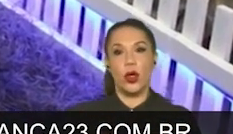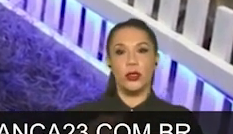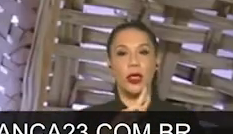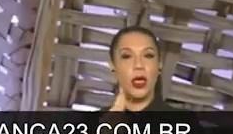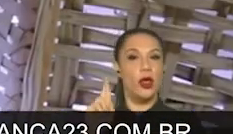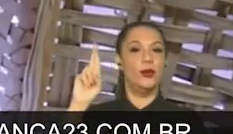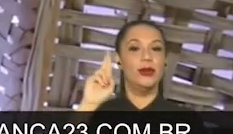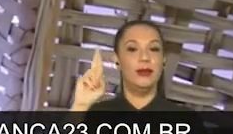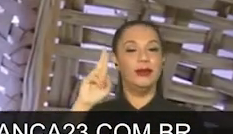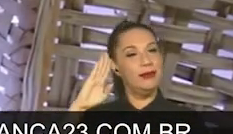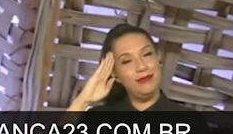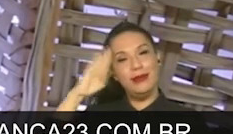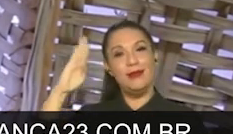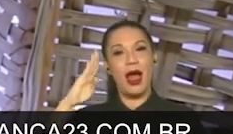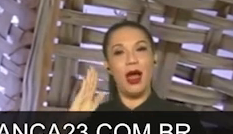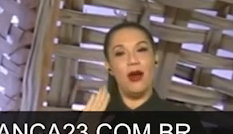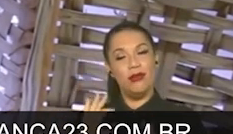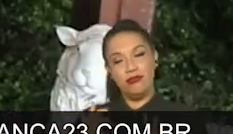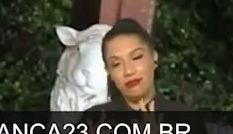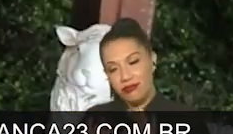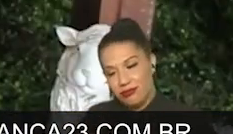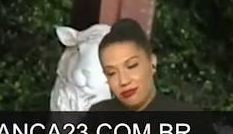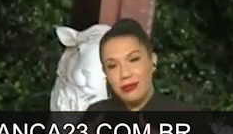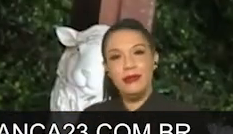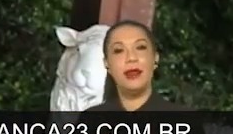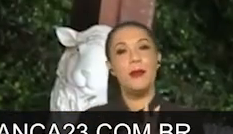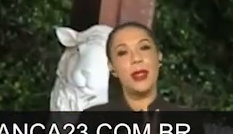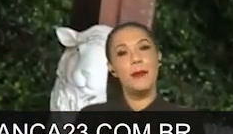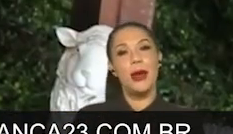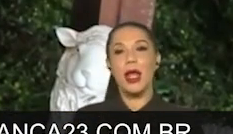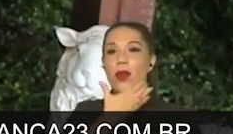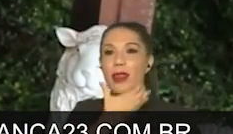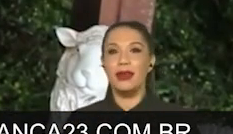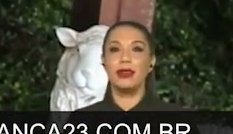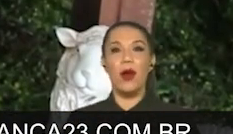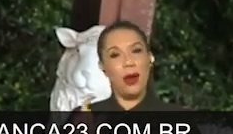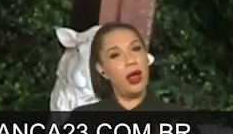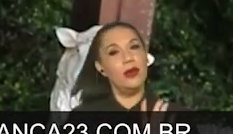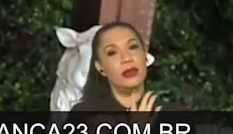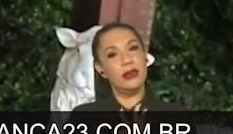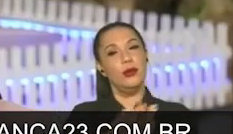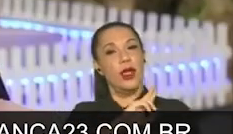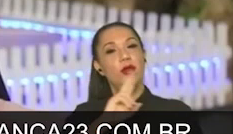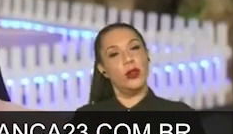responsabilizar e ter essa iniciativa de preparar bem o Natal através desses símbolos